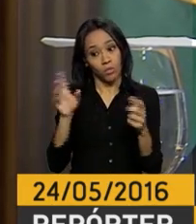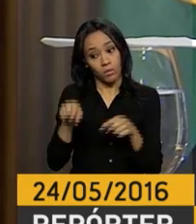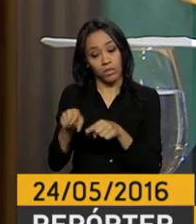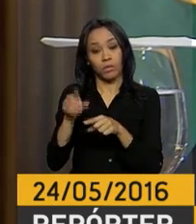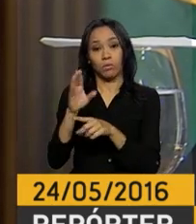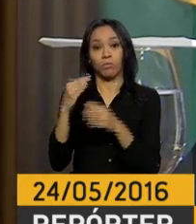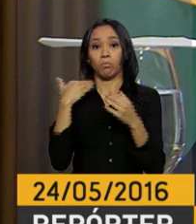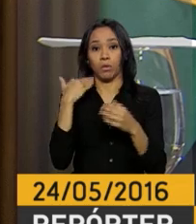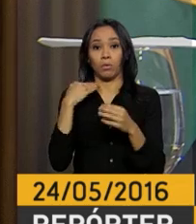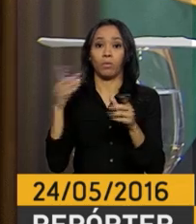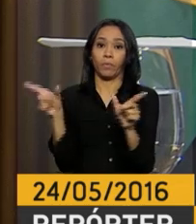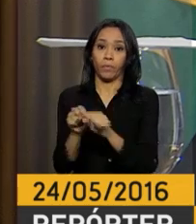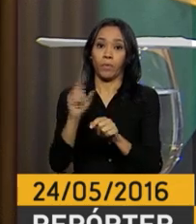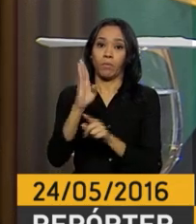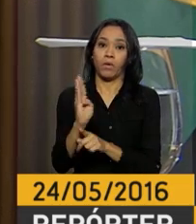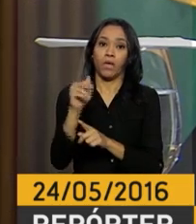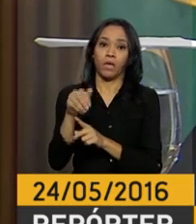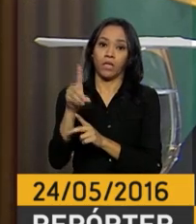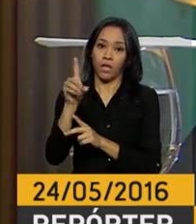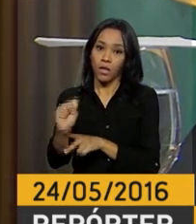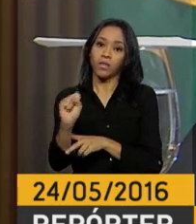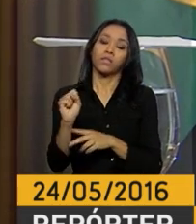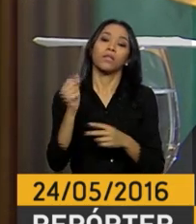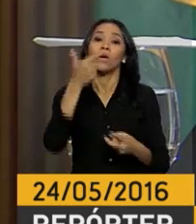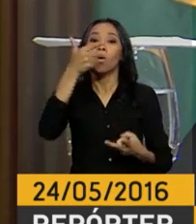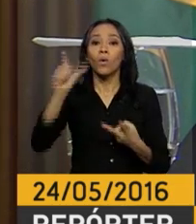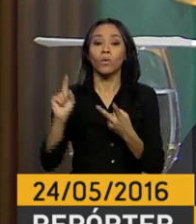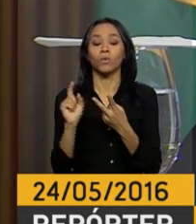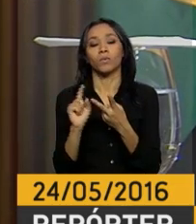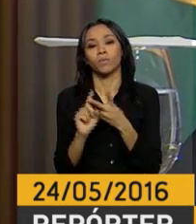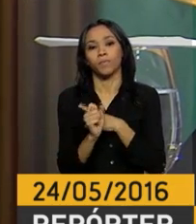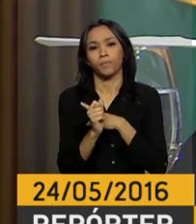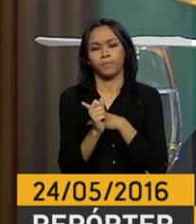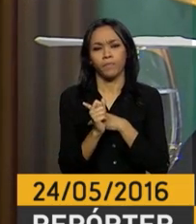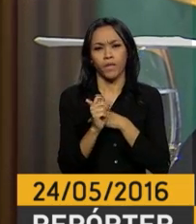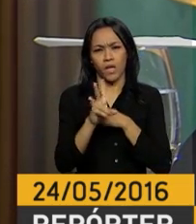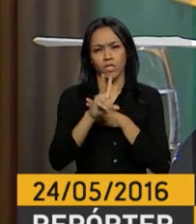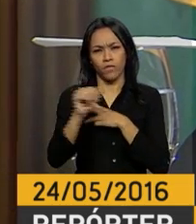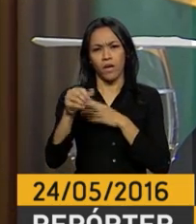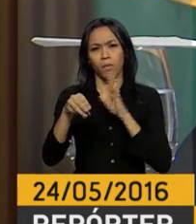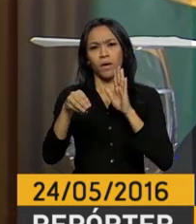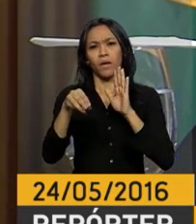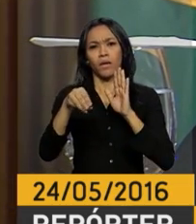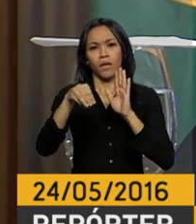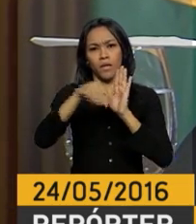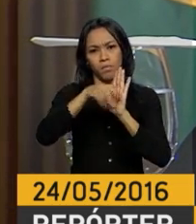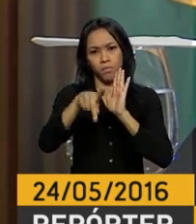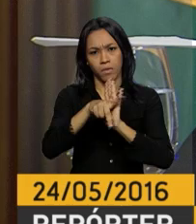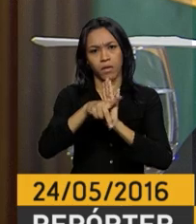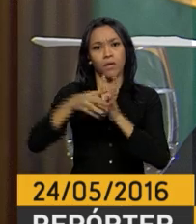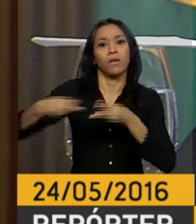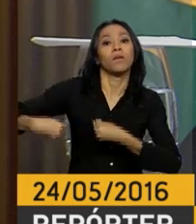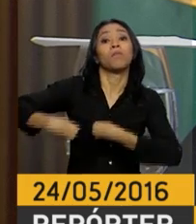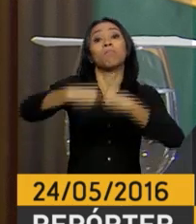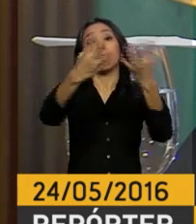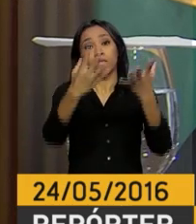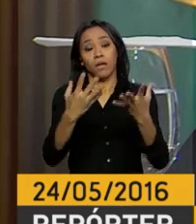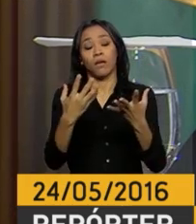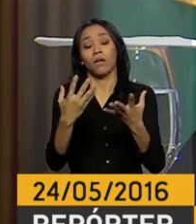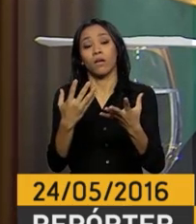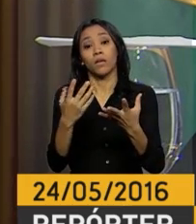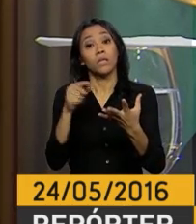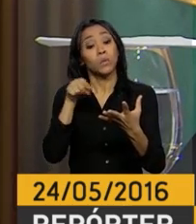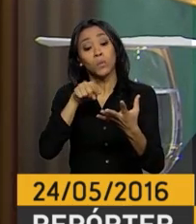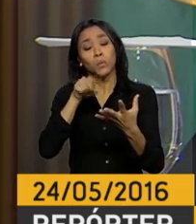outro lado, e aqui vai depender muito dos senhores, porque nós vamos mandar uma emenda à Constituição que propõe